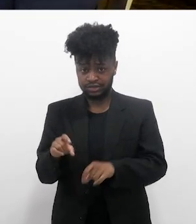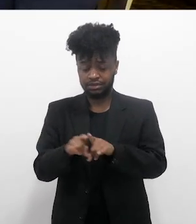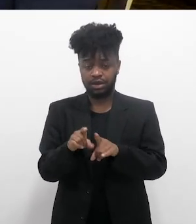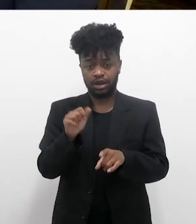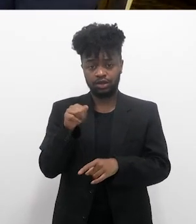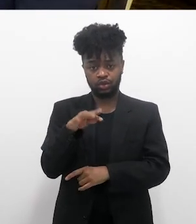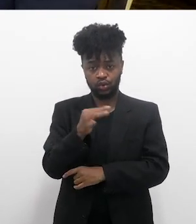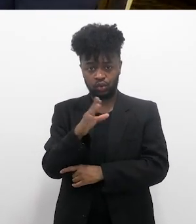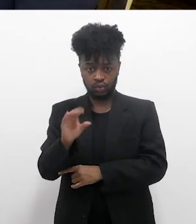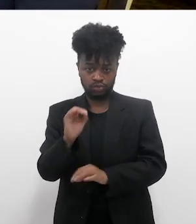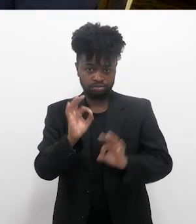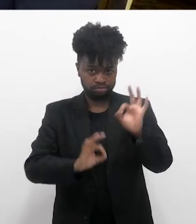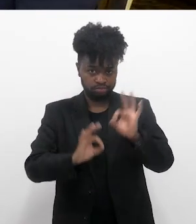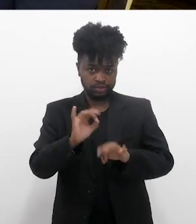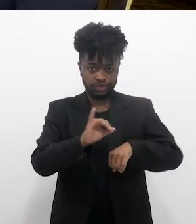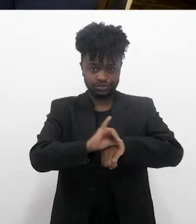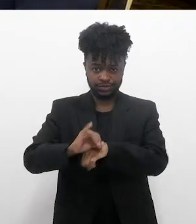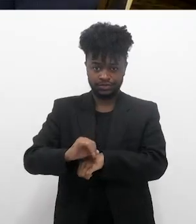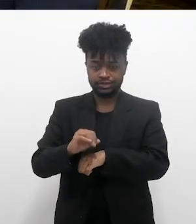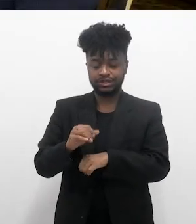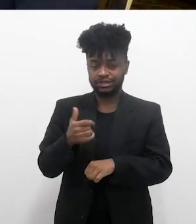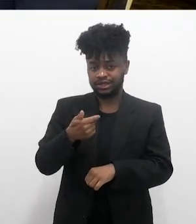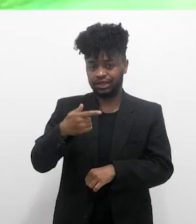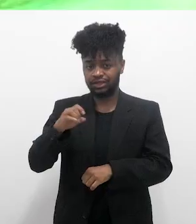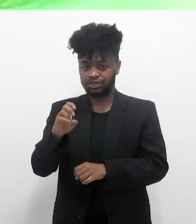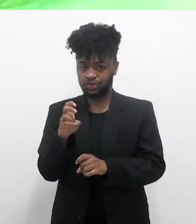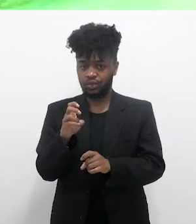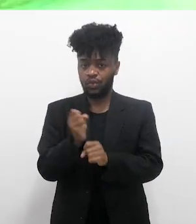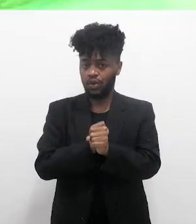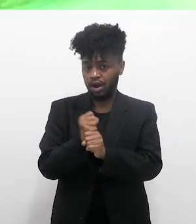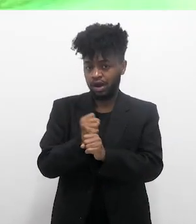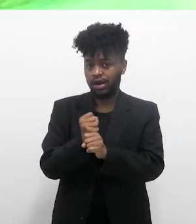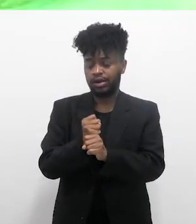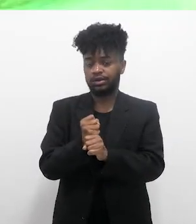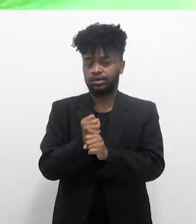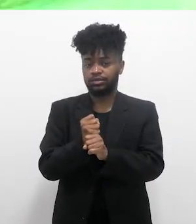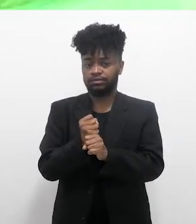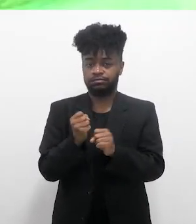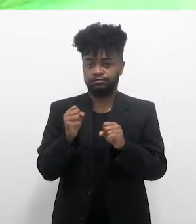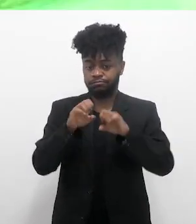para essa exposição dos 75 anos do Maracanã. Como